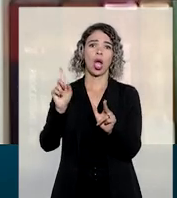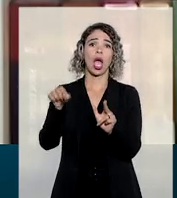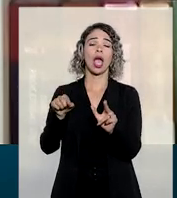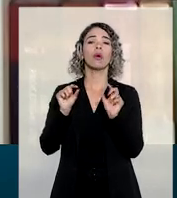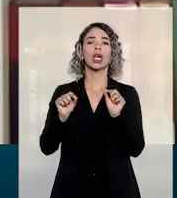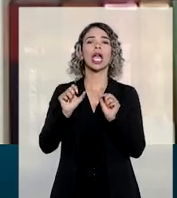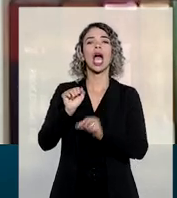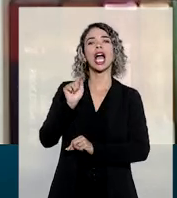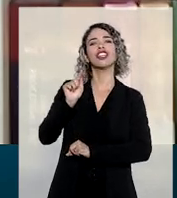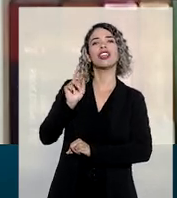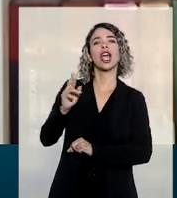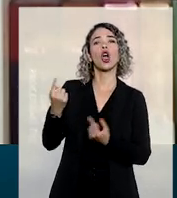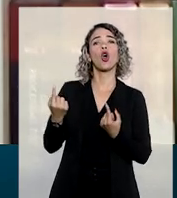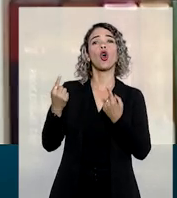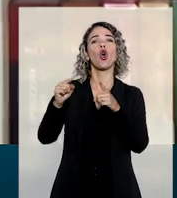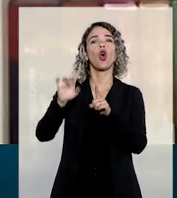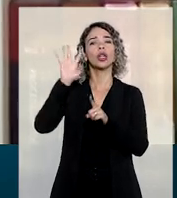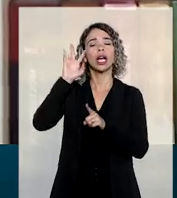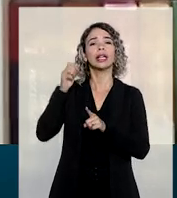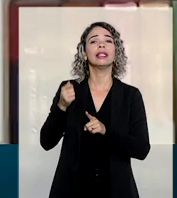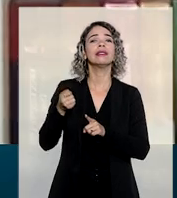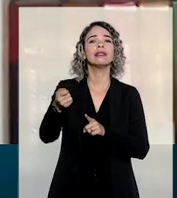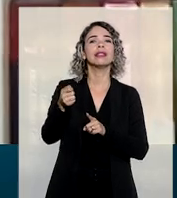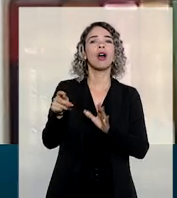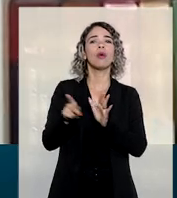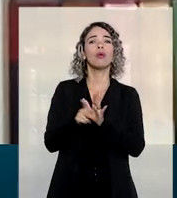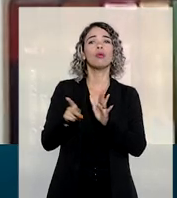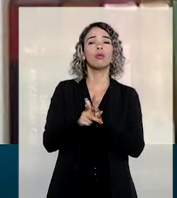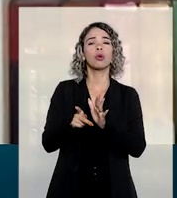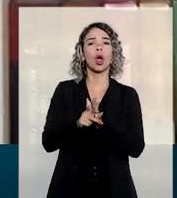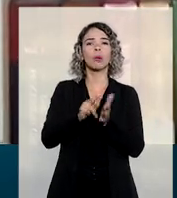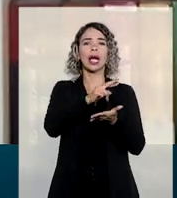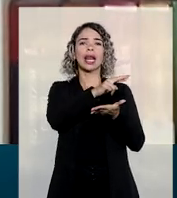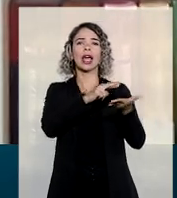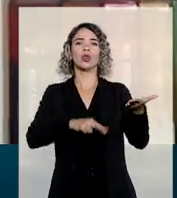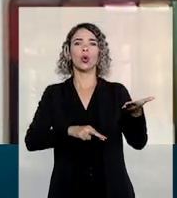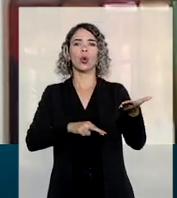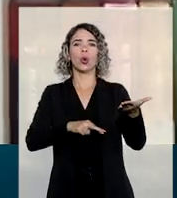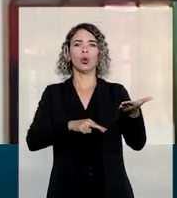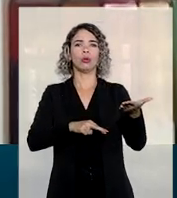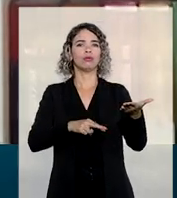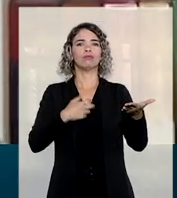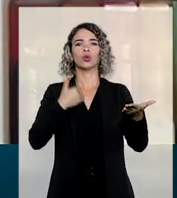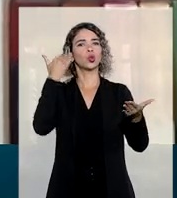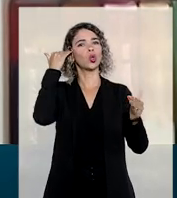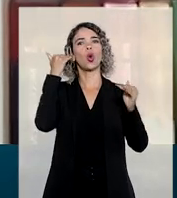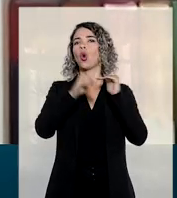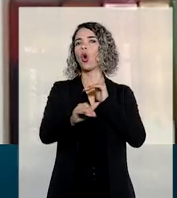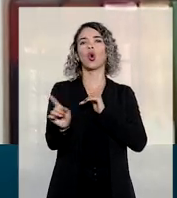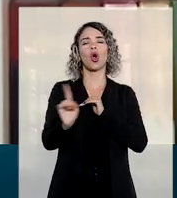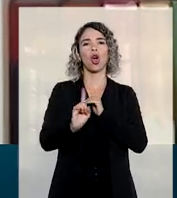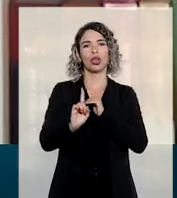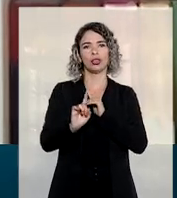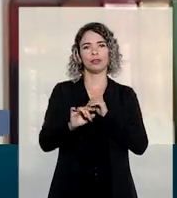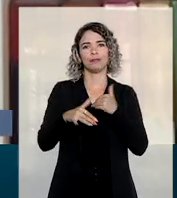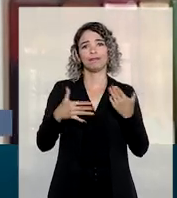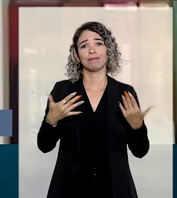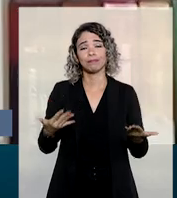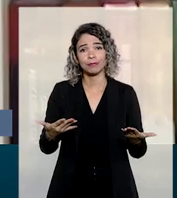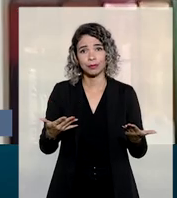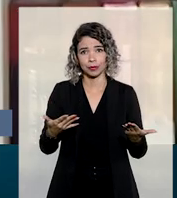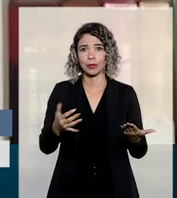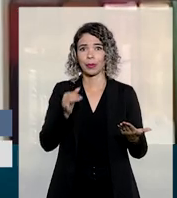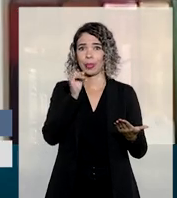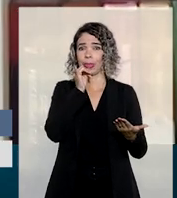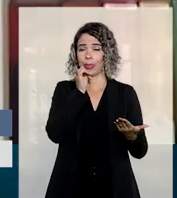aquele agravo que é interposto contra a decisão monocrática do relator para eu levar a discussão para um órgão colegiado.